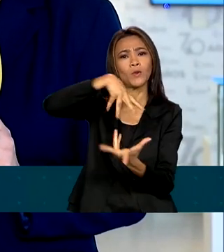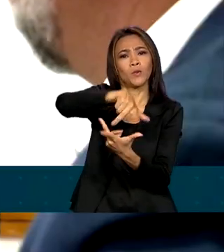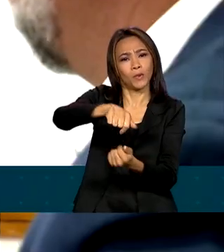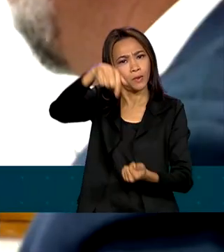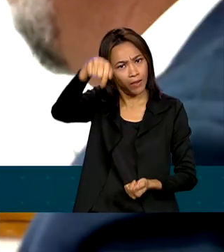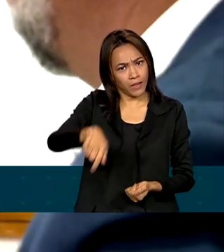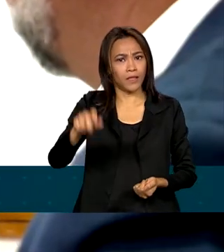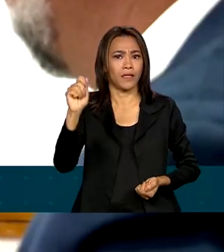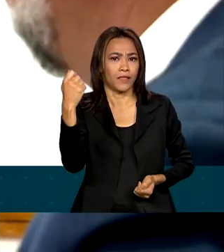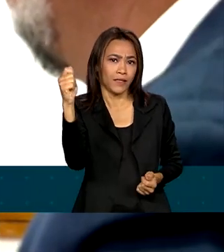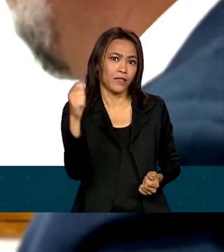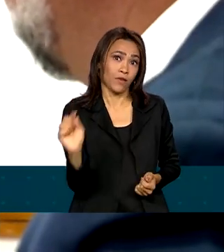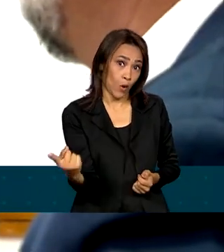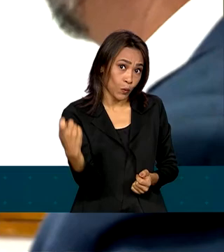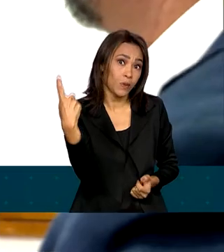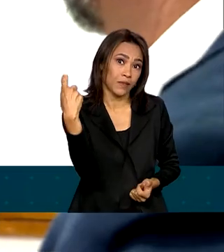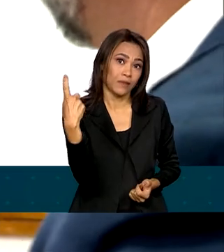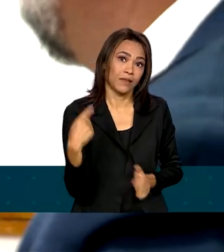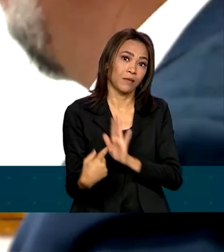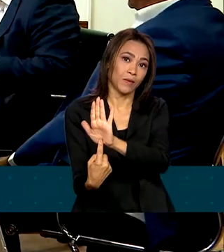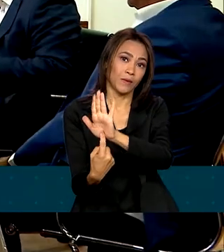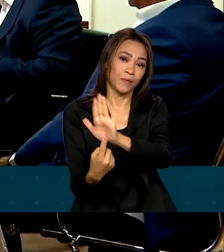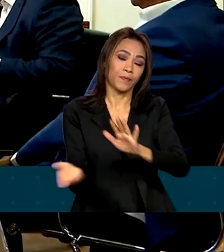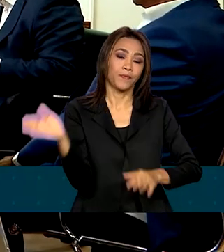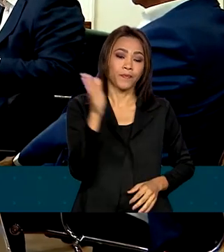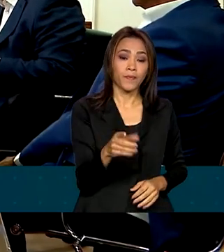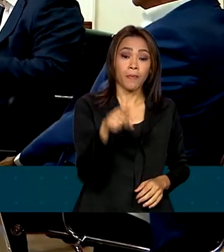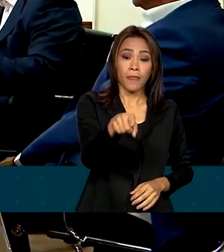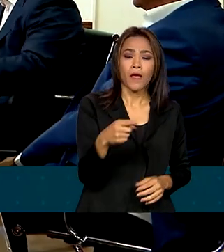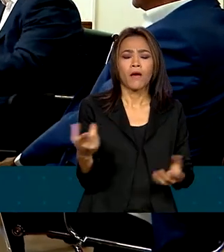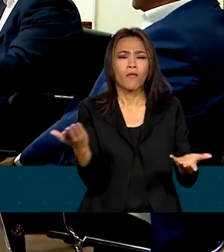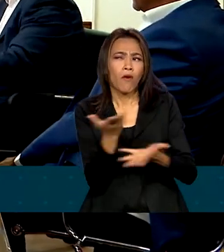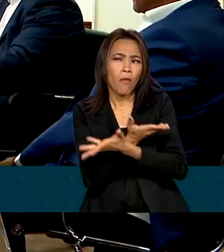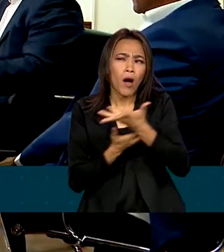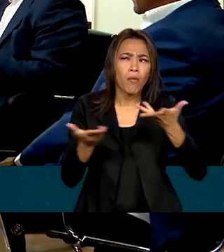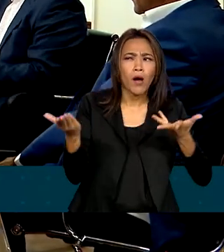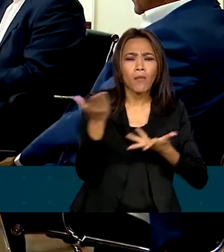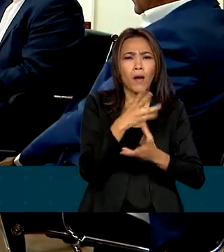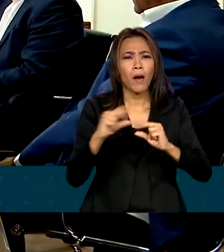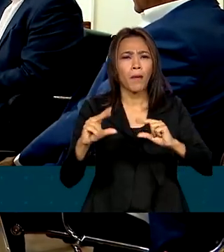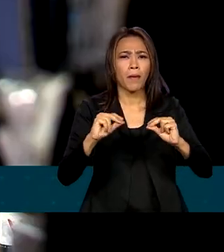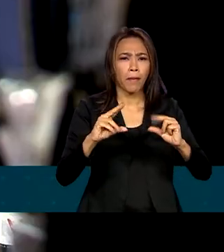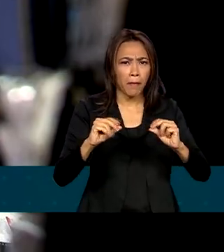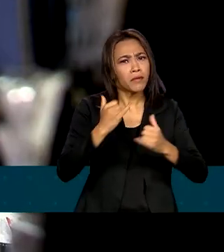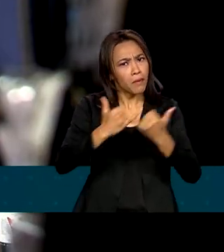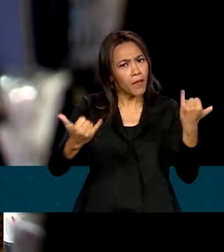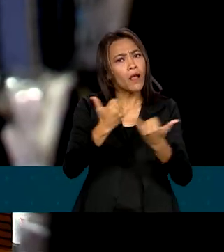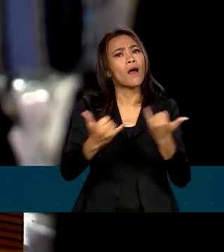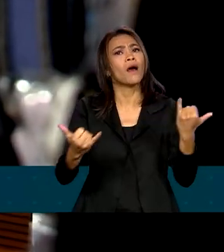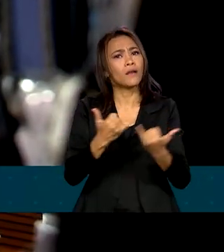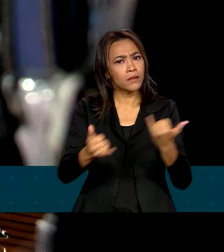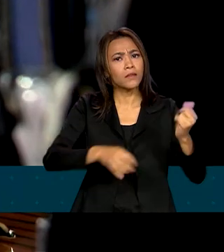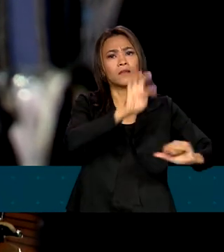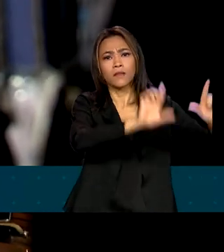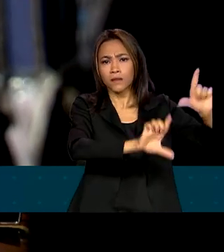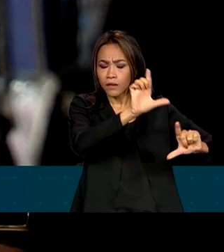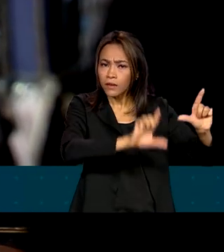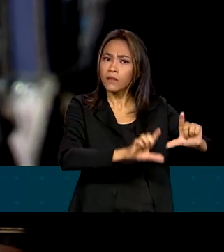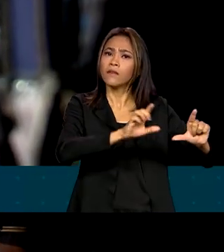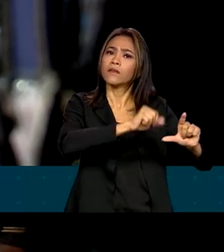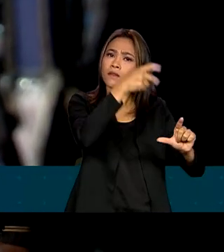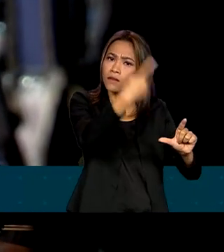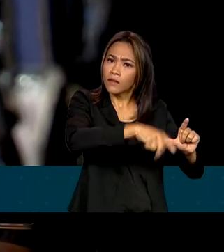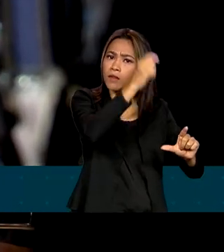Argentina. Da presidenta do canal, o ministro ouviu as semelhanças com a nossa comunicação pública, como os canais públicos de